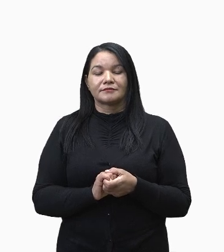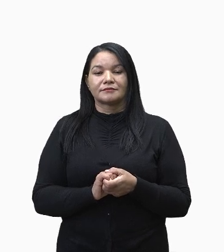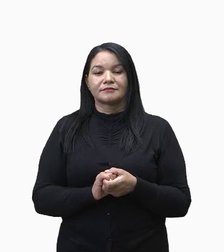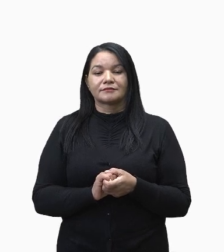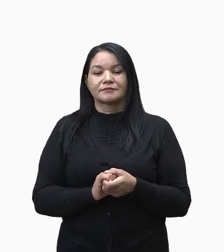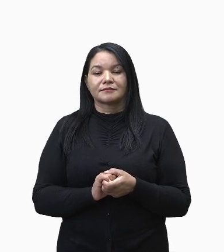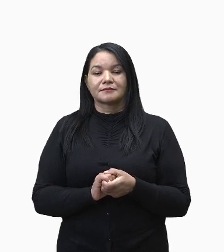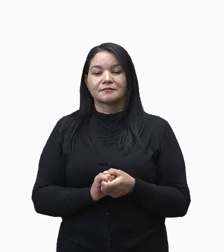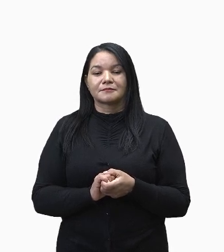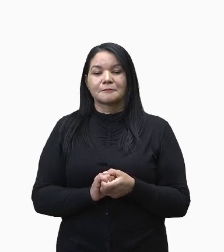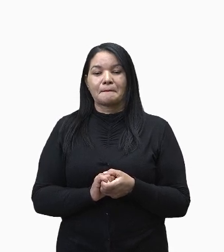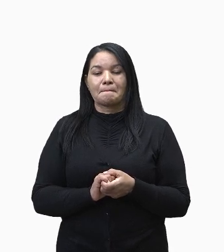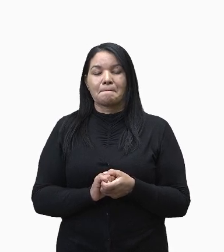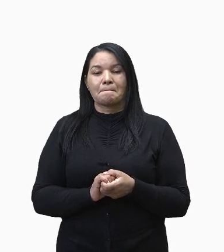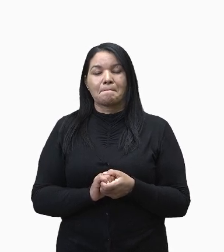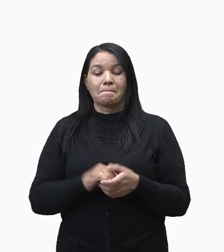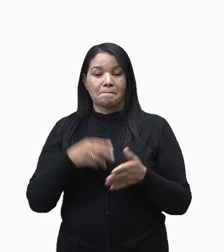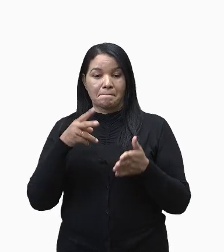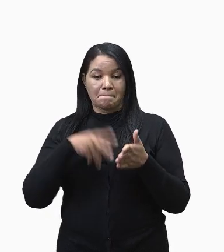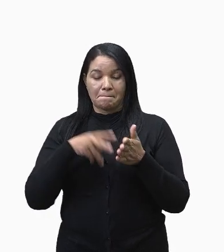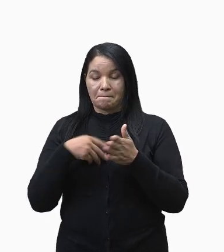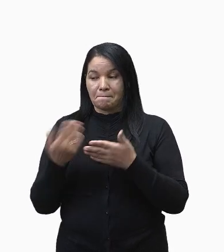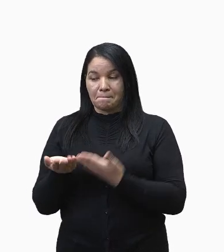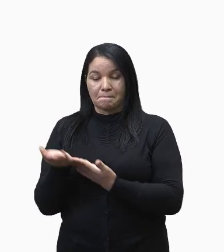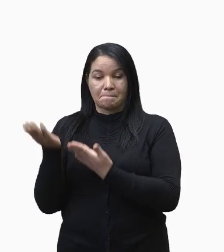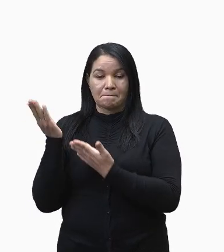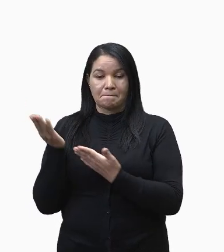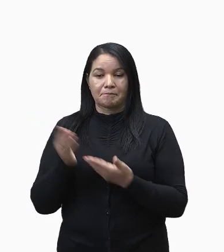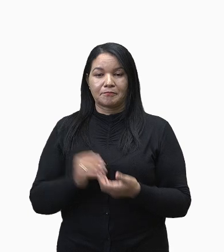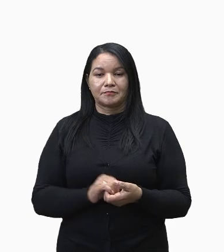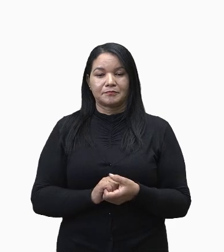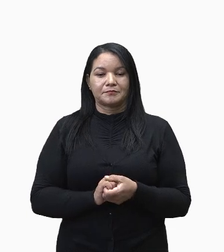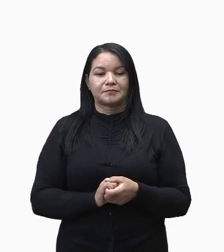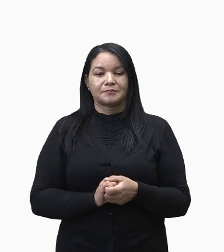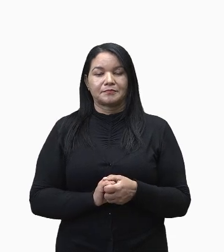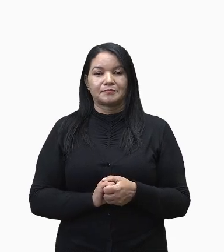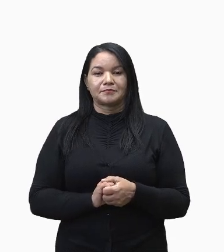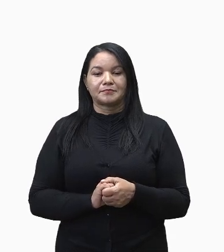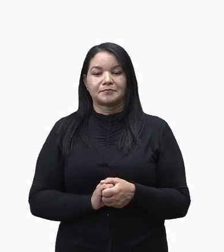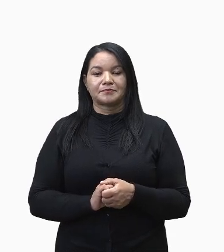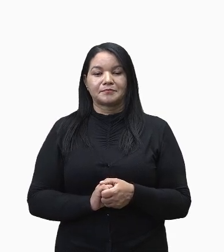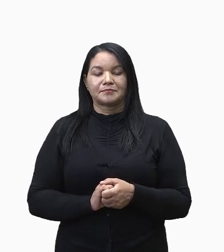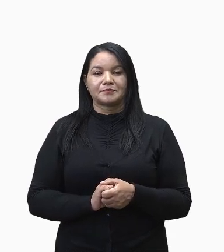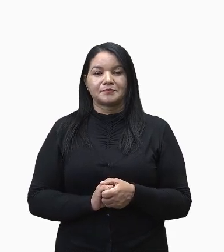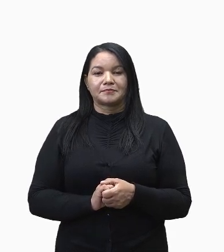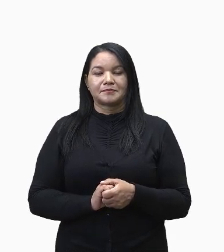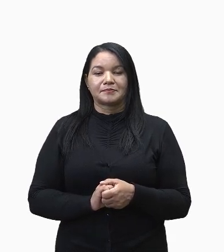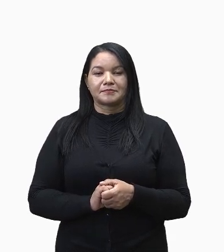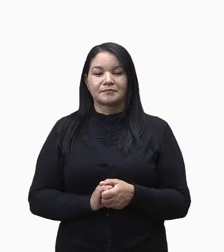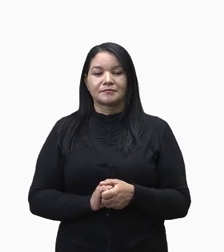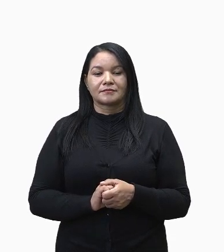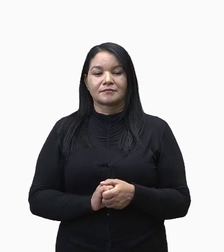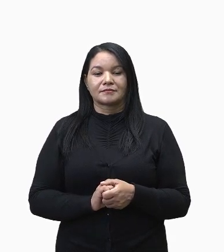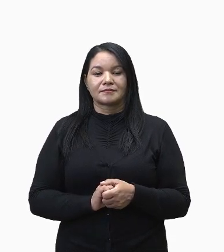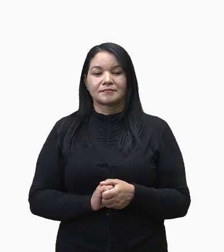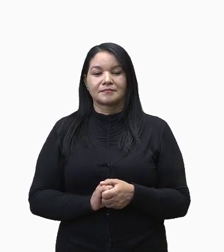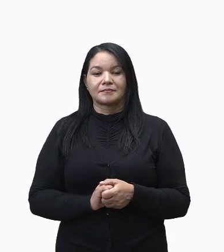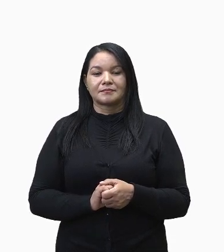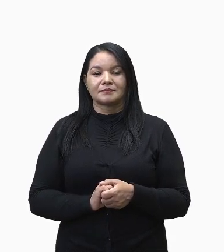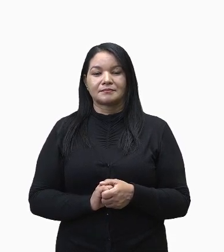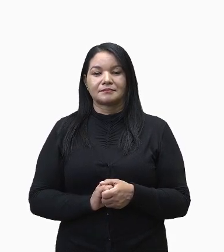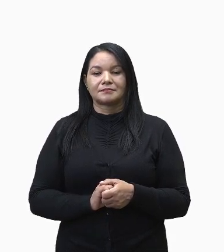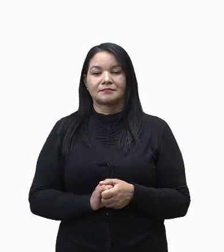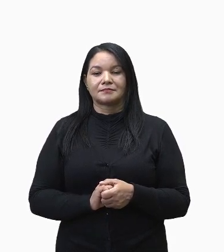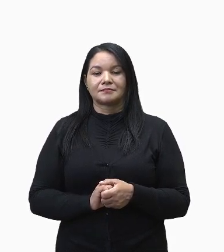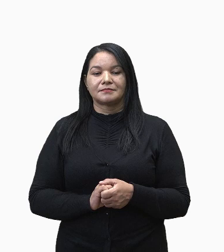e, segundo me han dicho, reflejan uma mescla de curiosidade e serenidade. Llevo gafas, ou